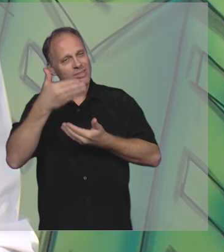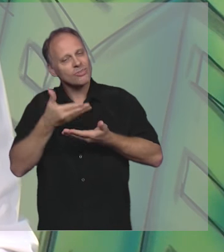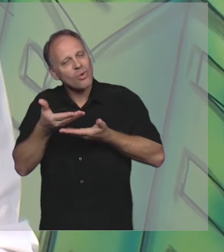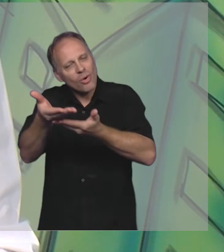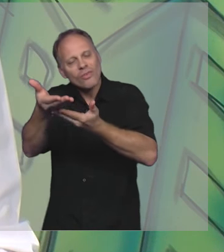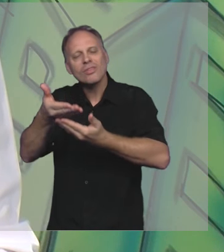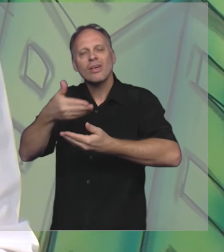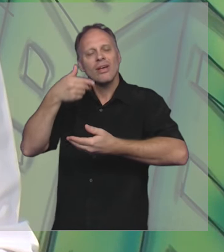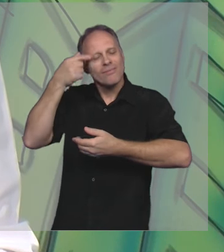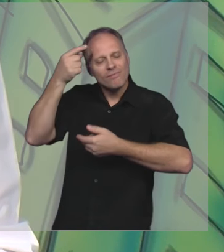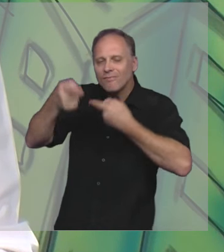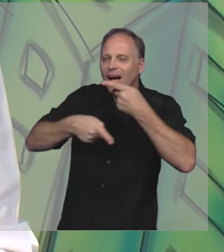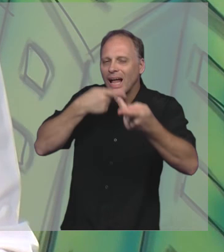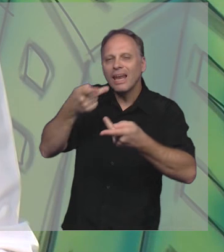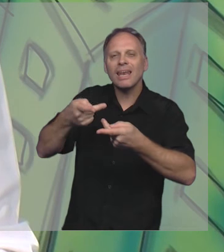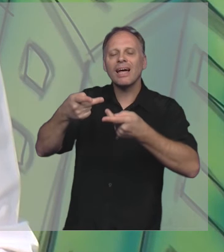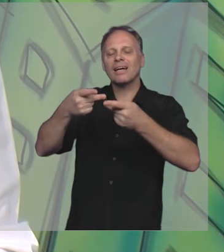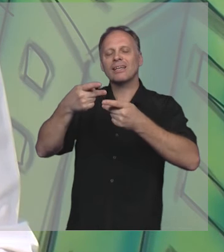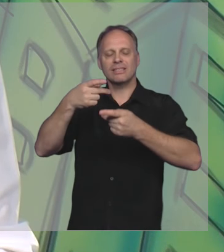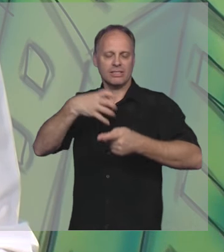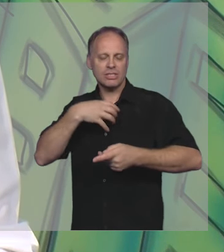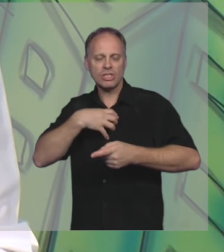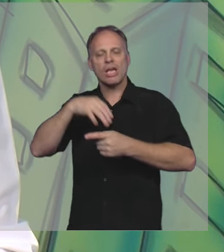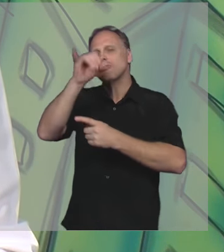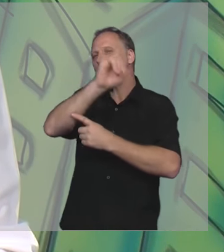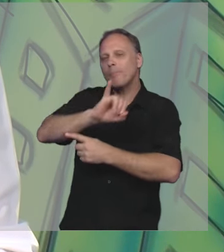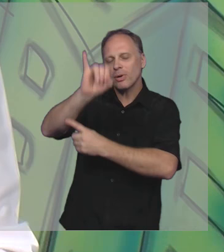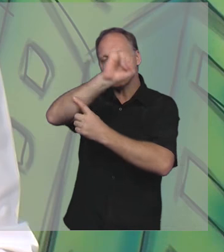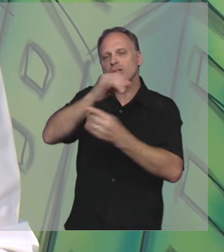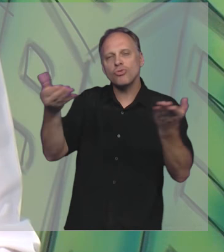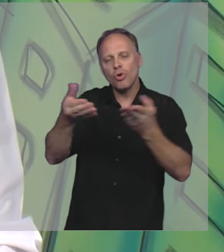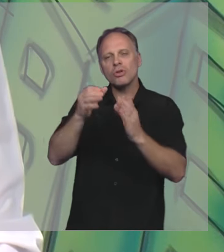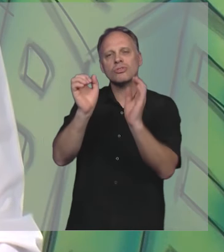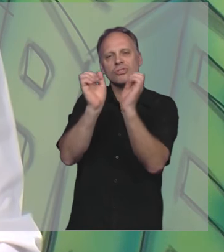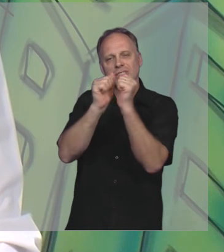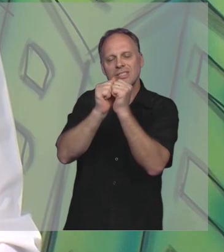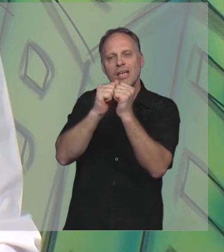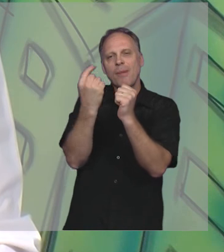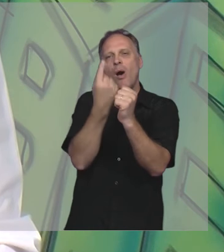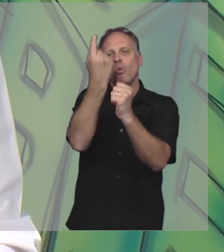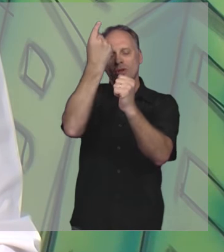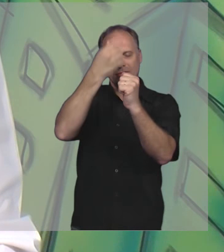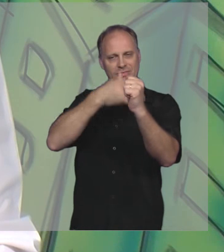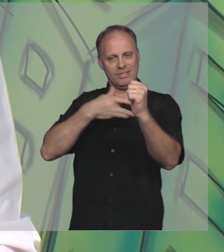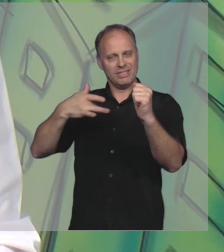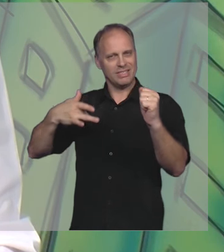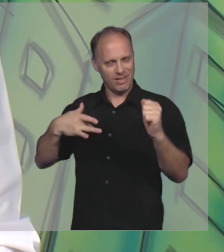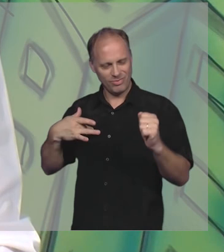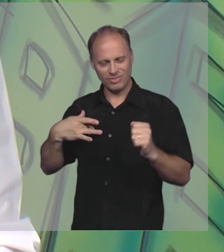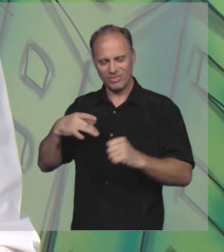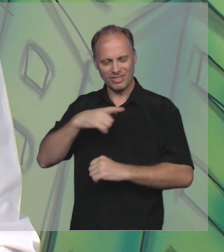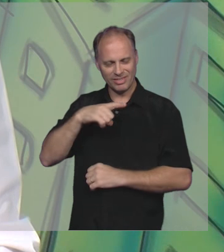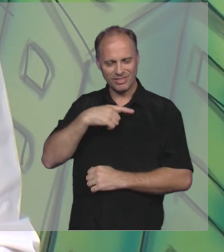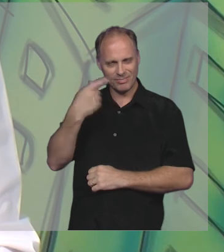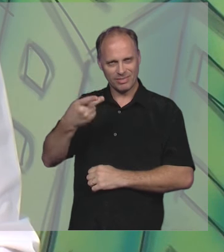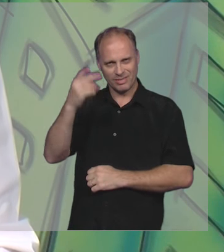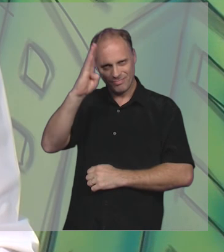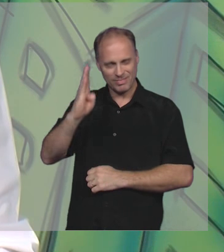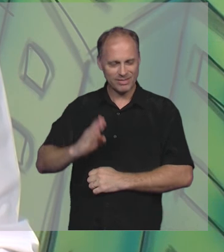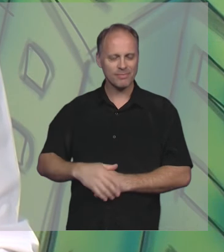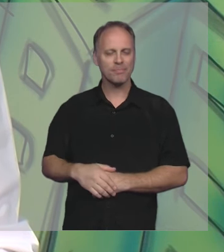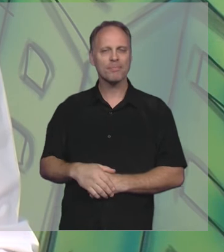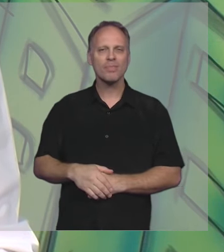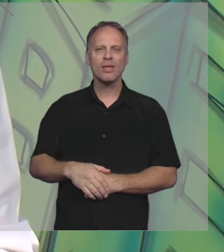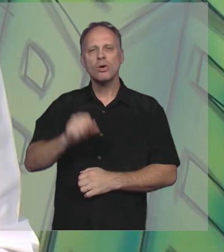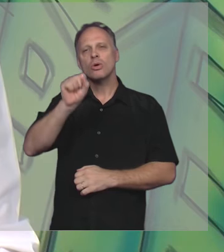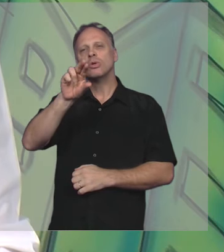poder trocar uma ideia e falar sobre essa situação tão importante hoje para todos nós, que é o Sistema Único de Saúde.